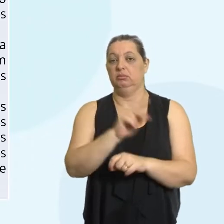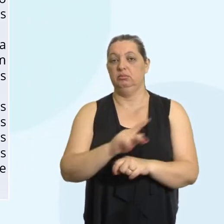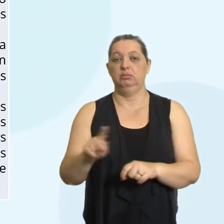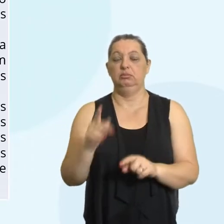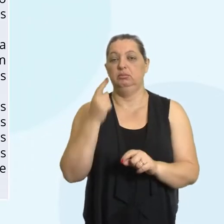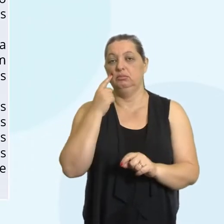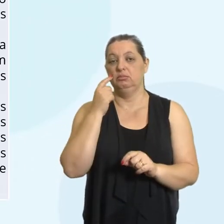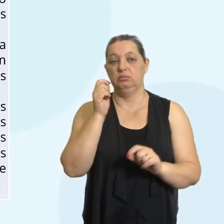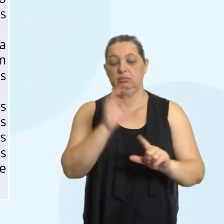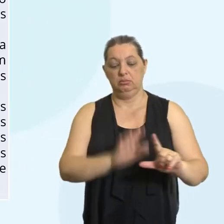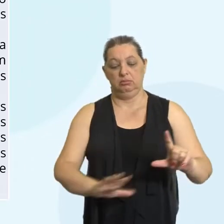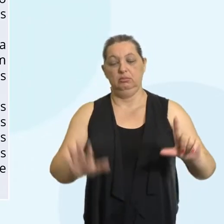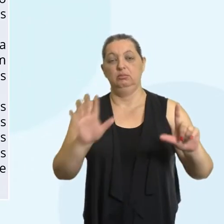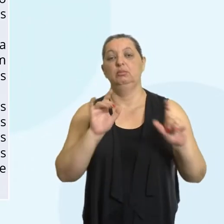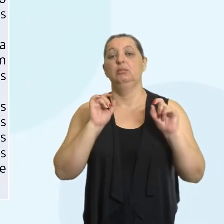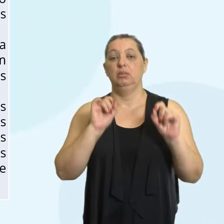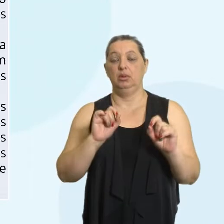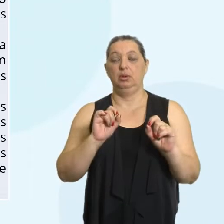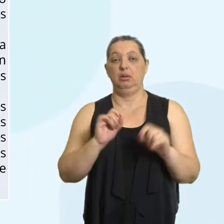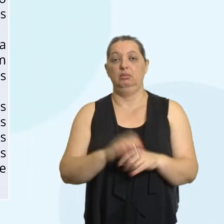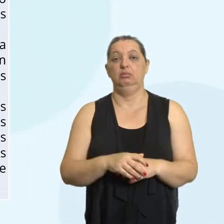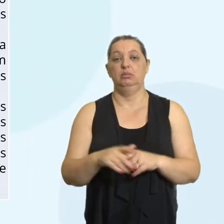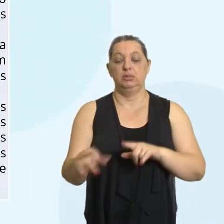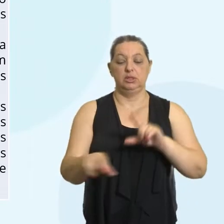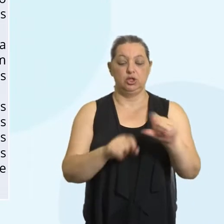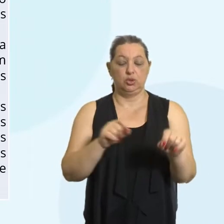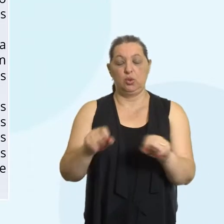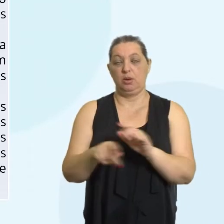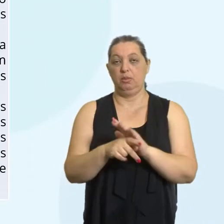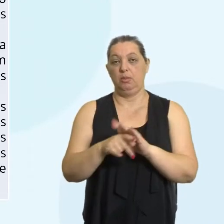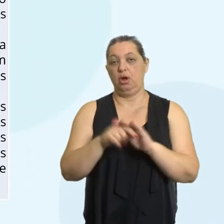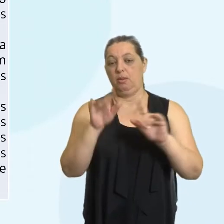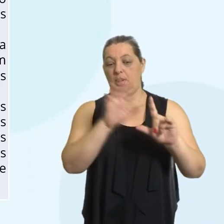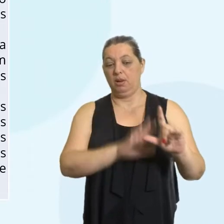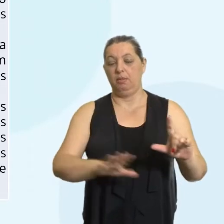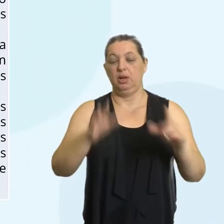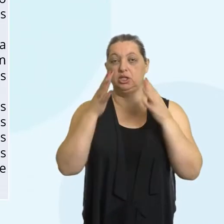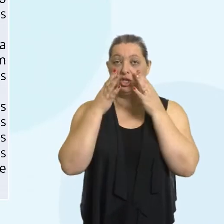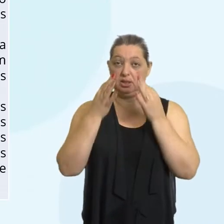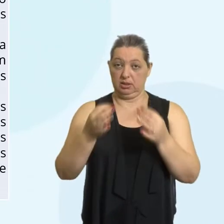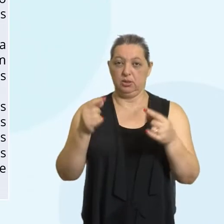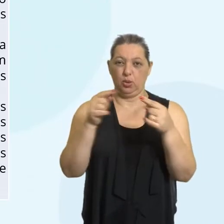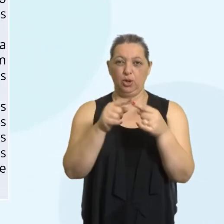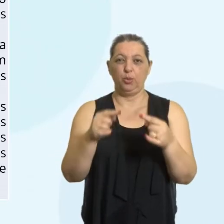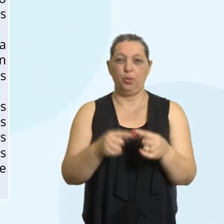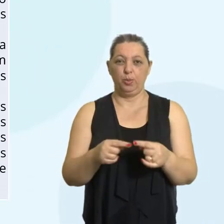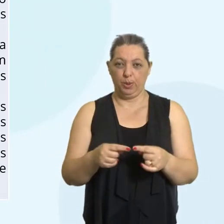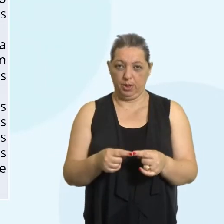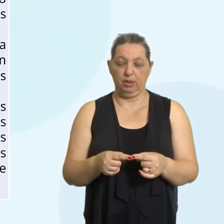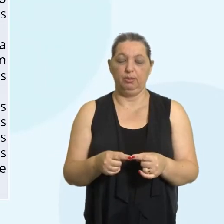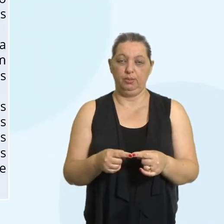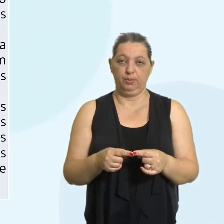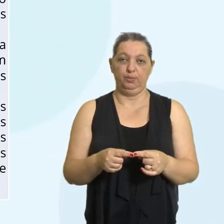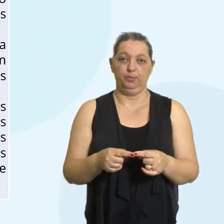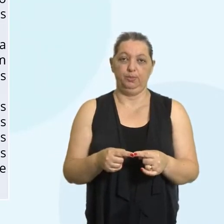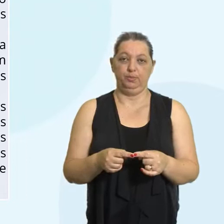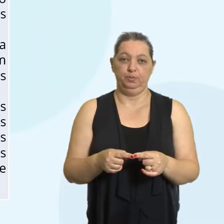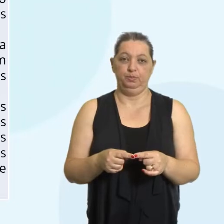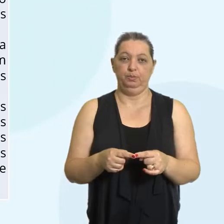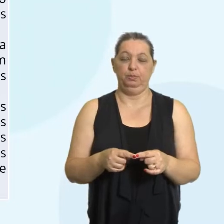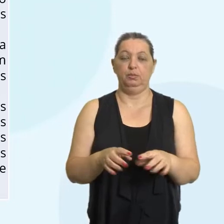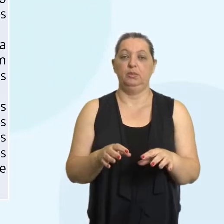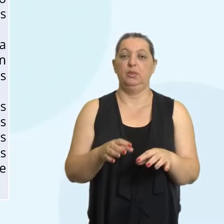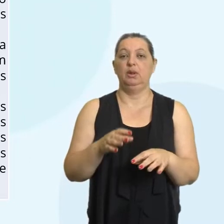dessa imagem que que é uma curadoria escolher essas imagens com bastante atenção a escolha imagens que que fácil